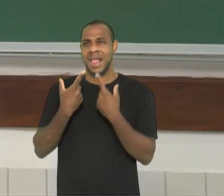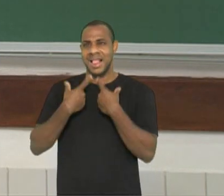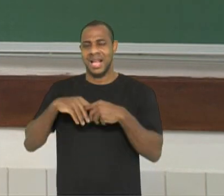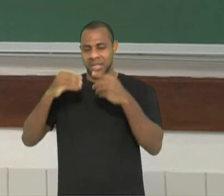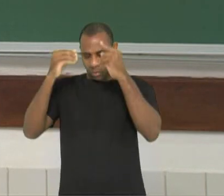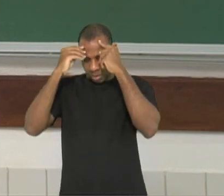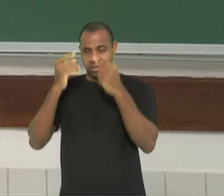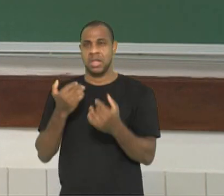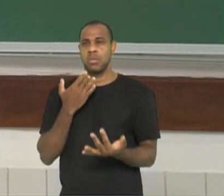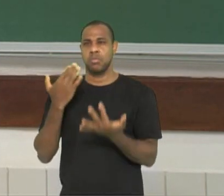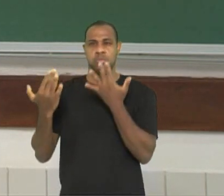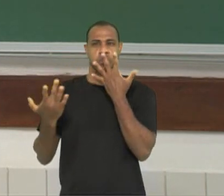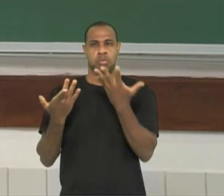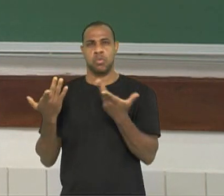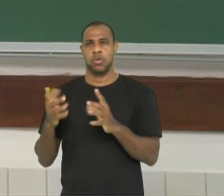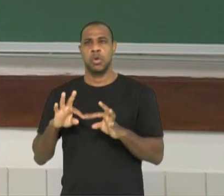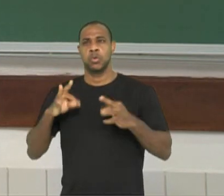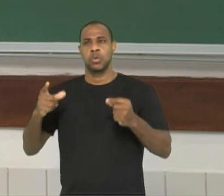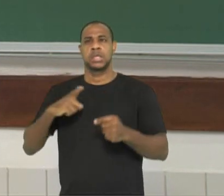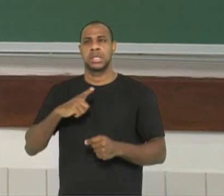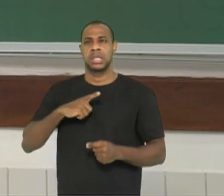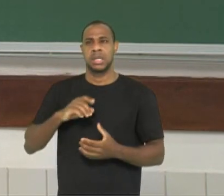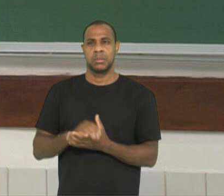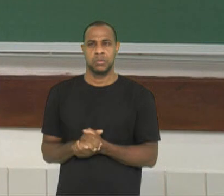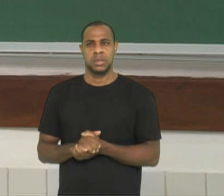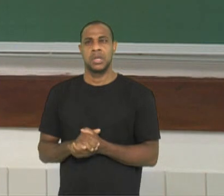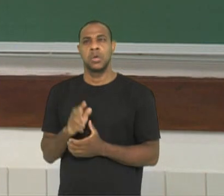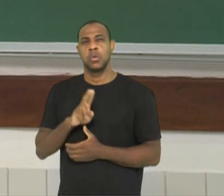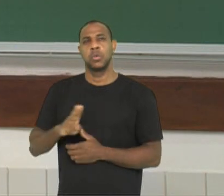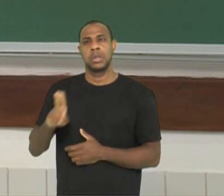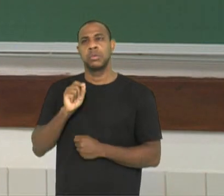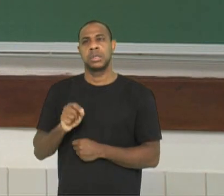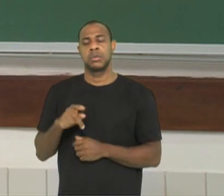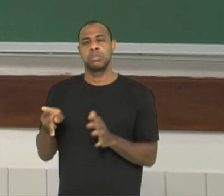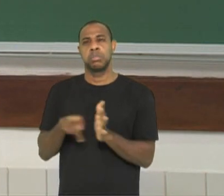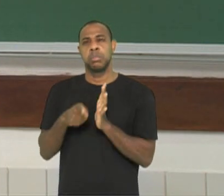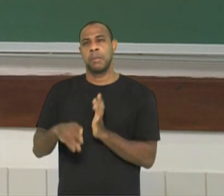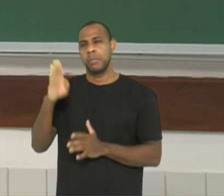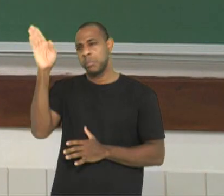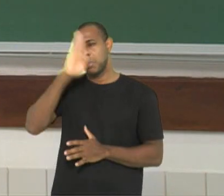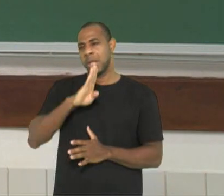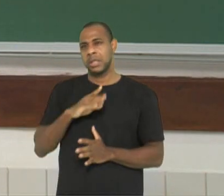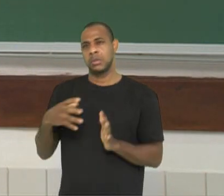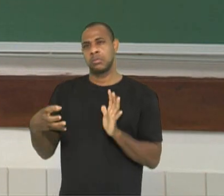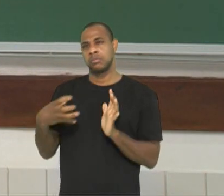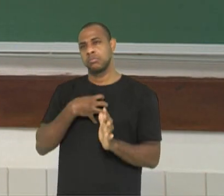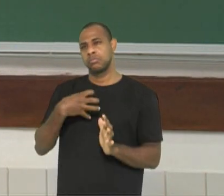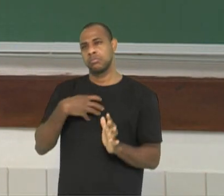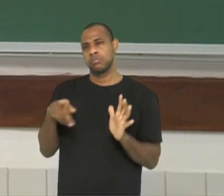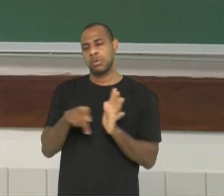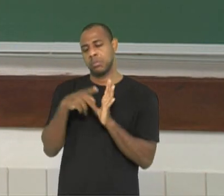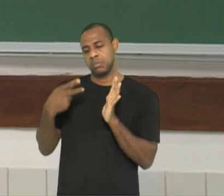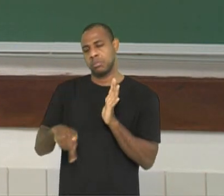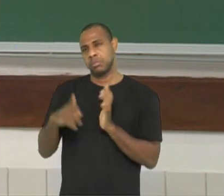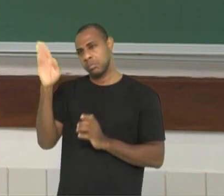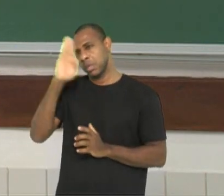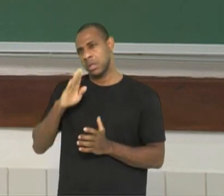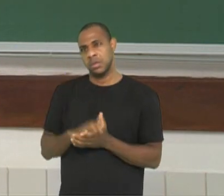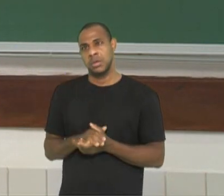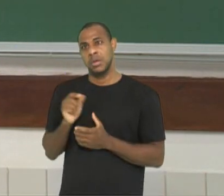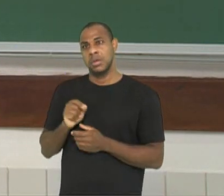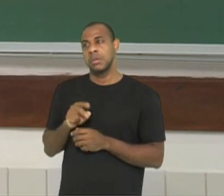essa cor, tudo que nós temos, usando exatamente a brasilidade. Então foi criada uma arte pegando aquilo do